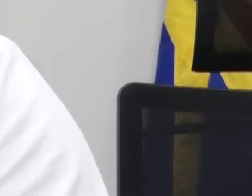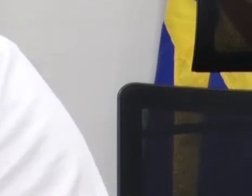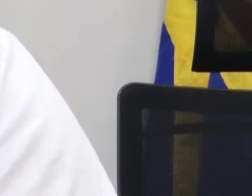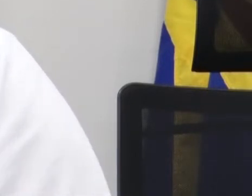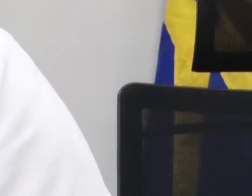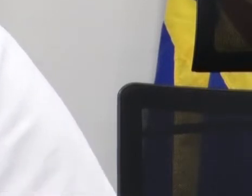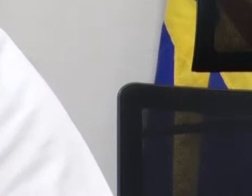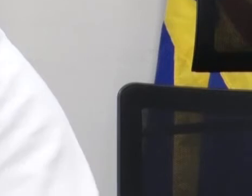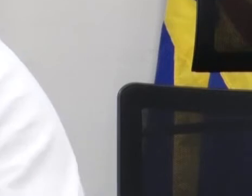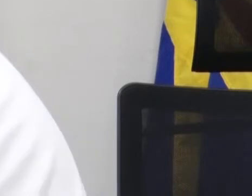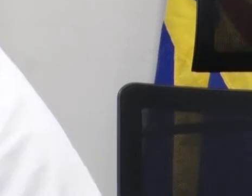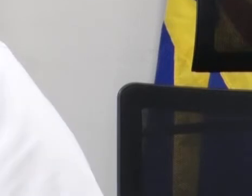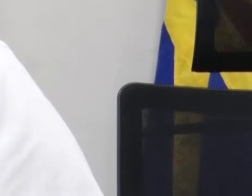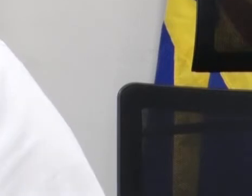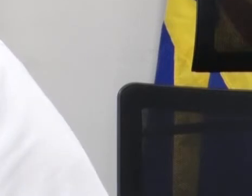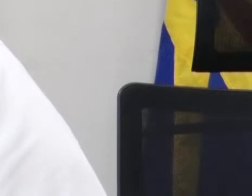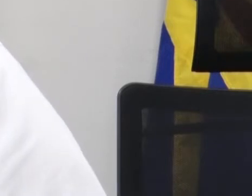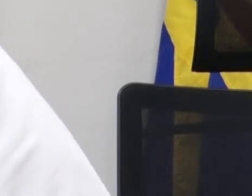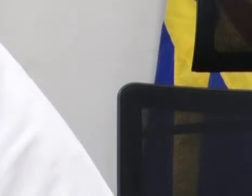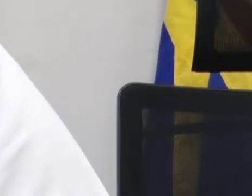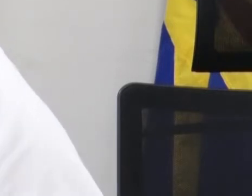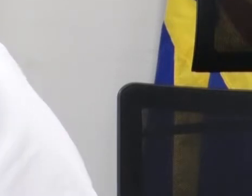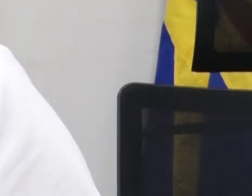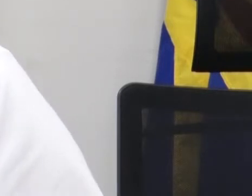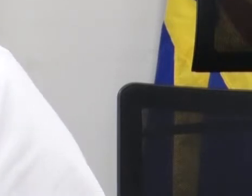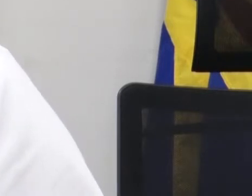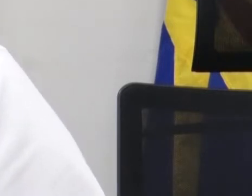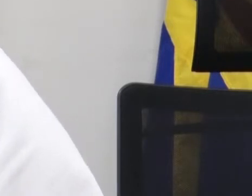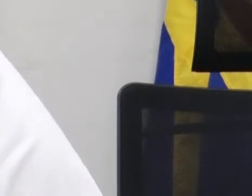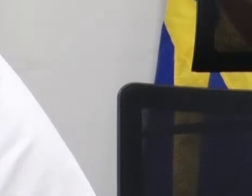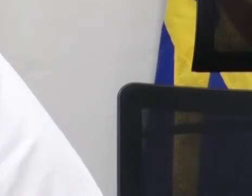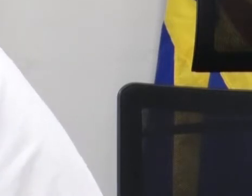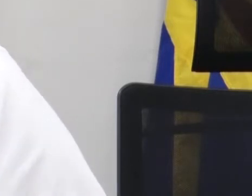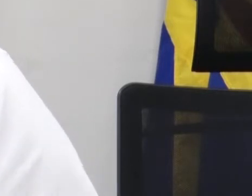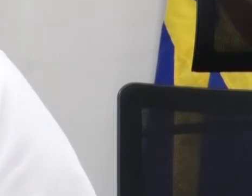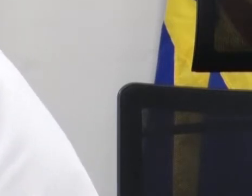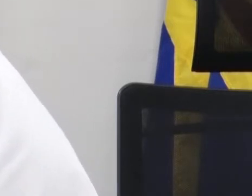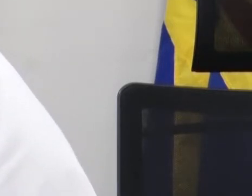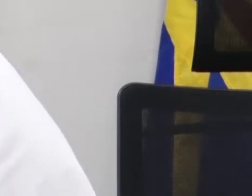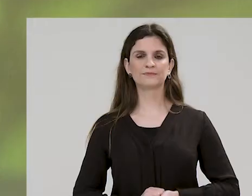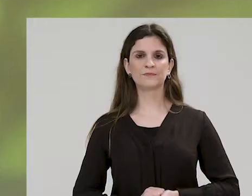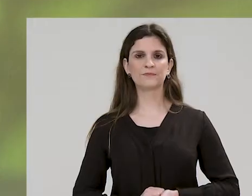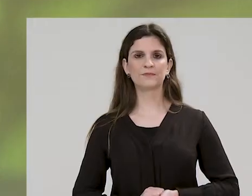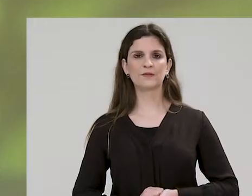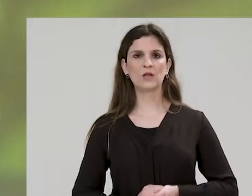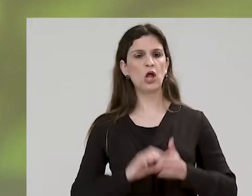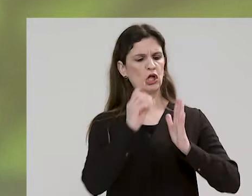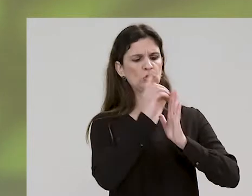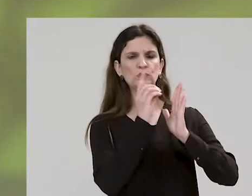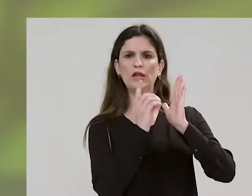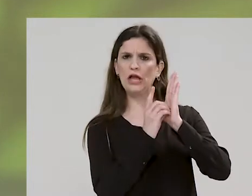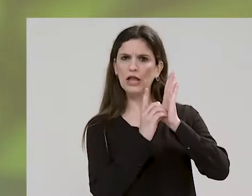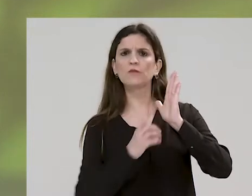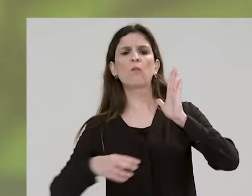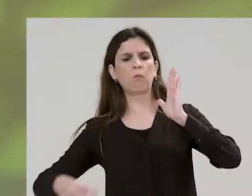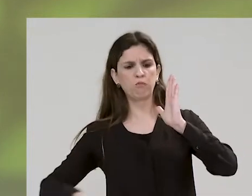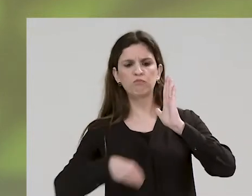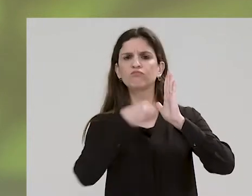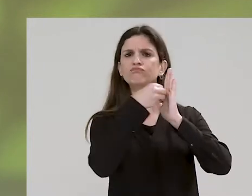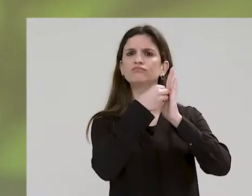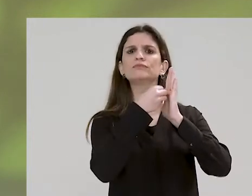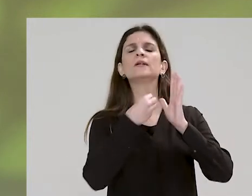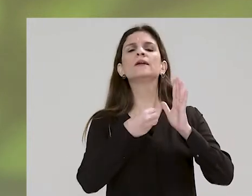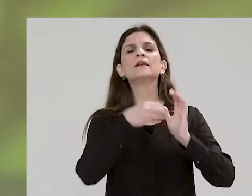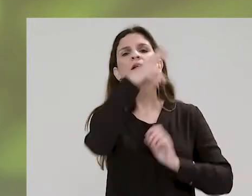falar que o corona chegou a Mato Grosso do Sul, a Campo Grande efetivamente, nos últimos 15 dias. Mais uma flexibilização